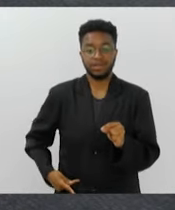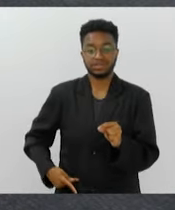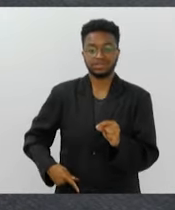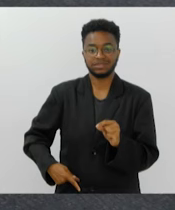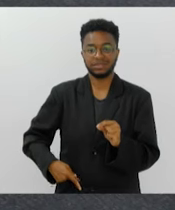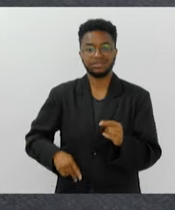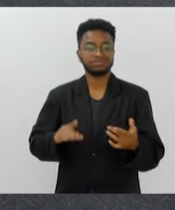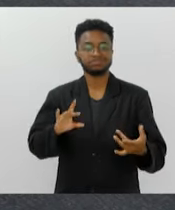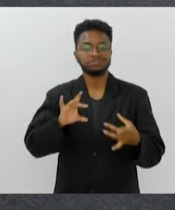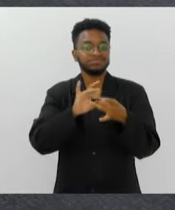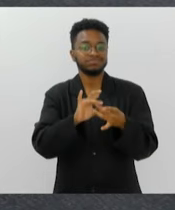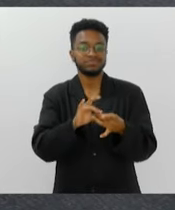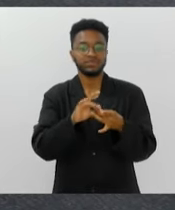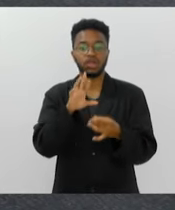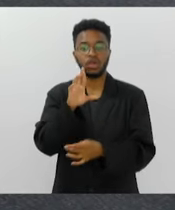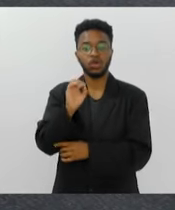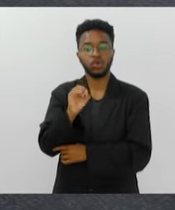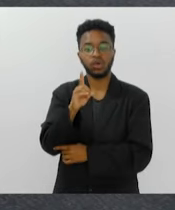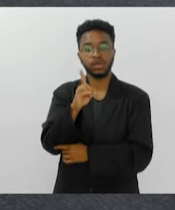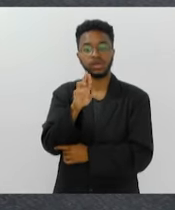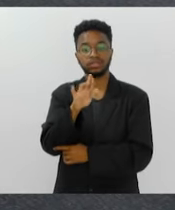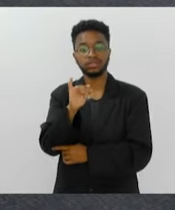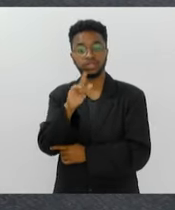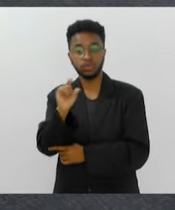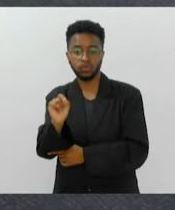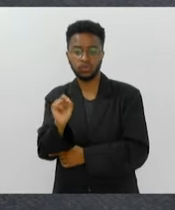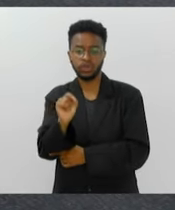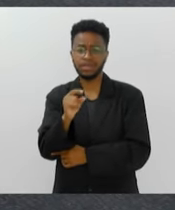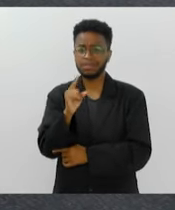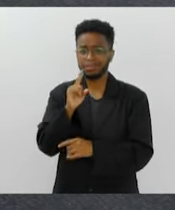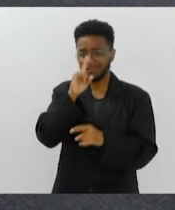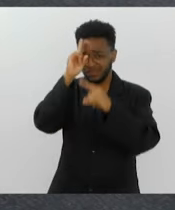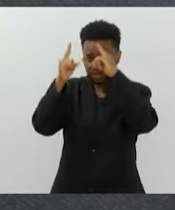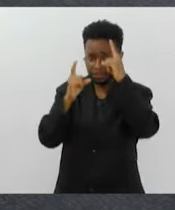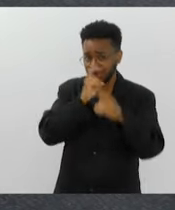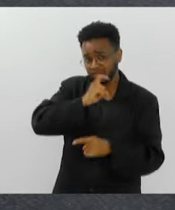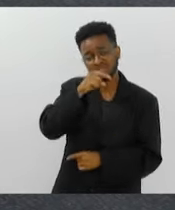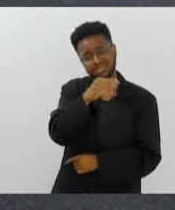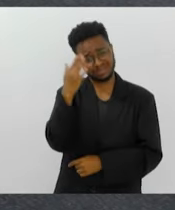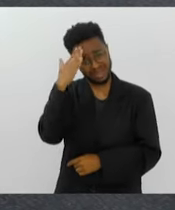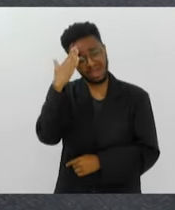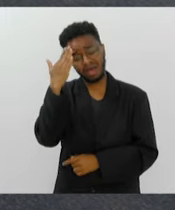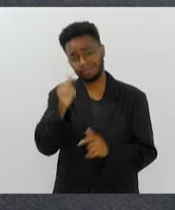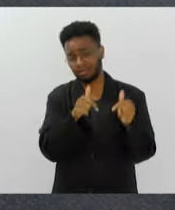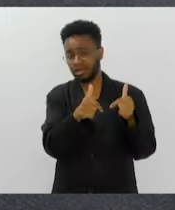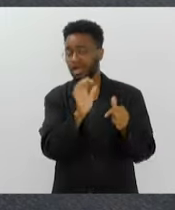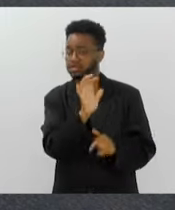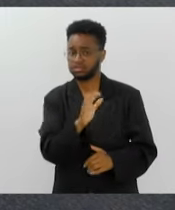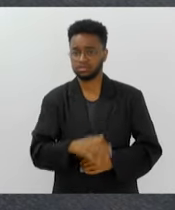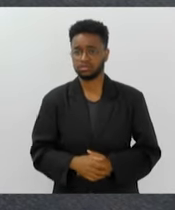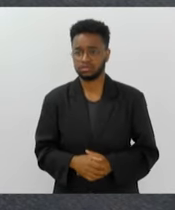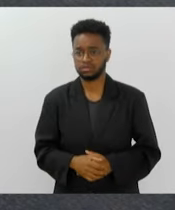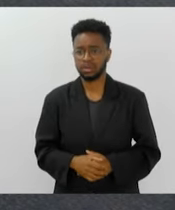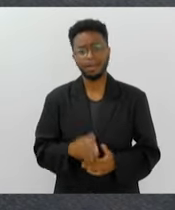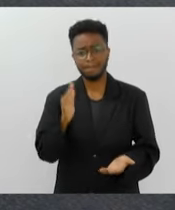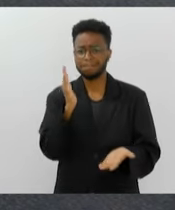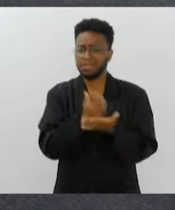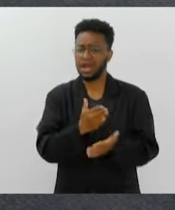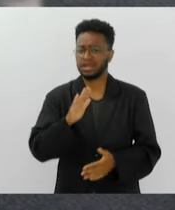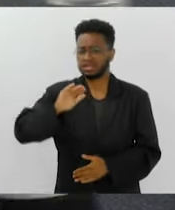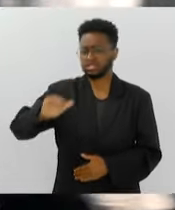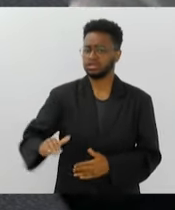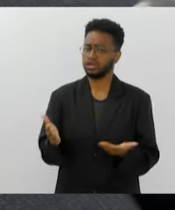do Rodrigo fazendo ilações você sabe que você fez isso deixa de ser moleque